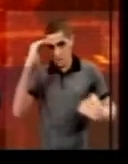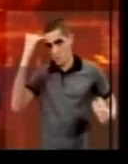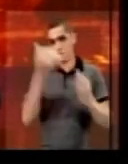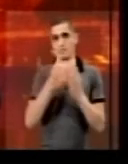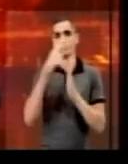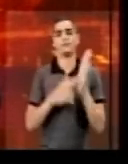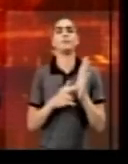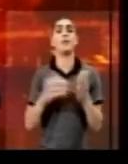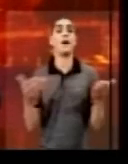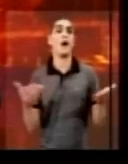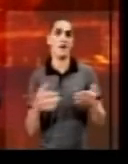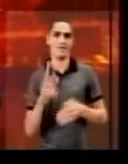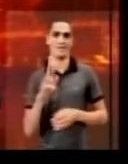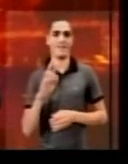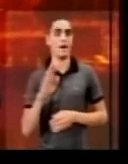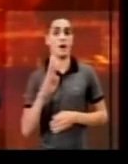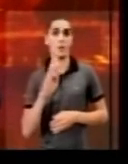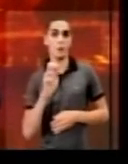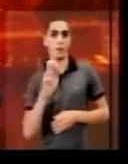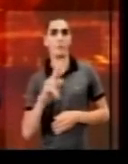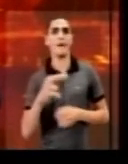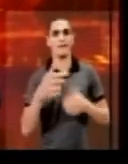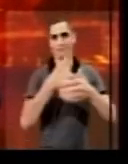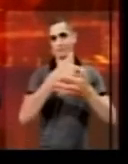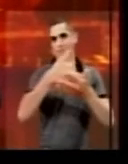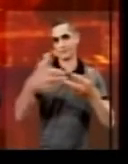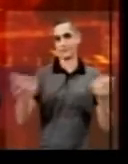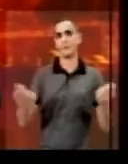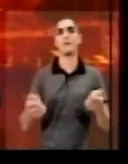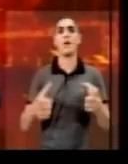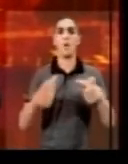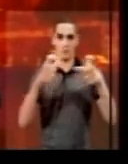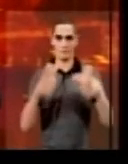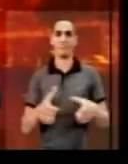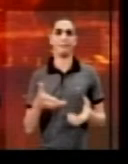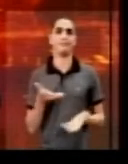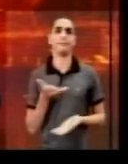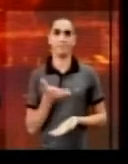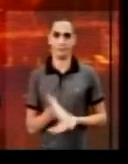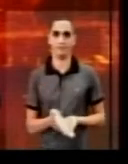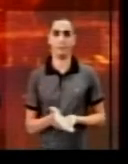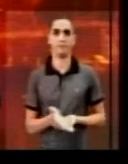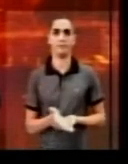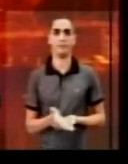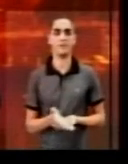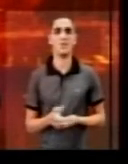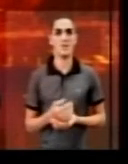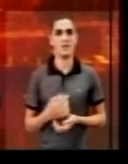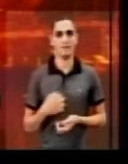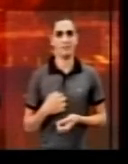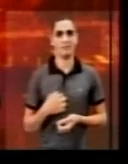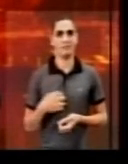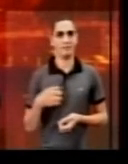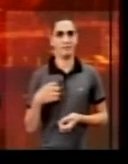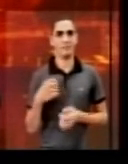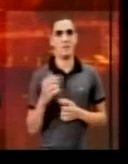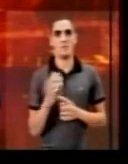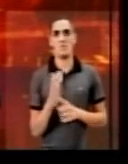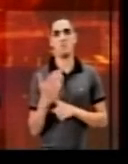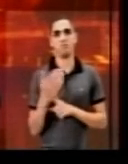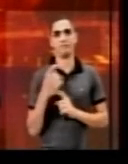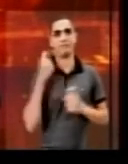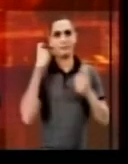bares, sim. Os bares é um local onde nos traz muita preocupação.